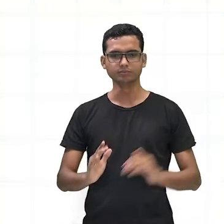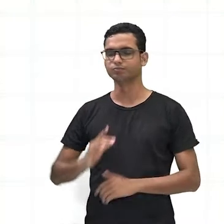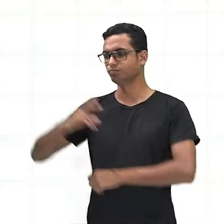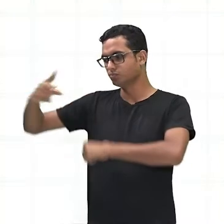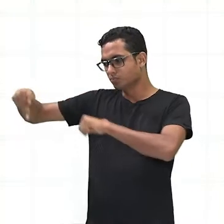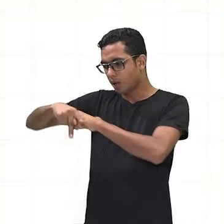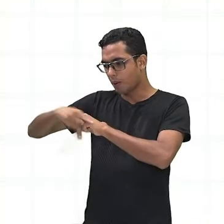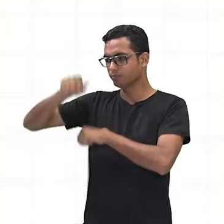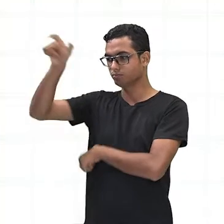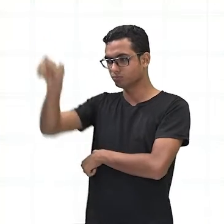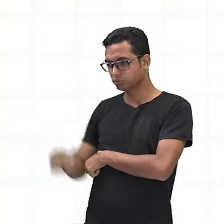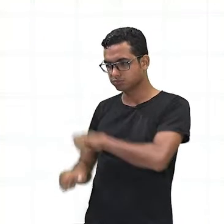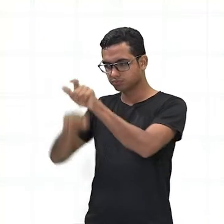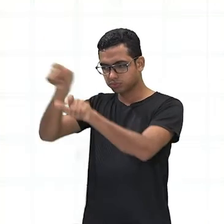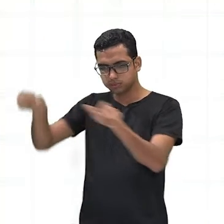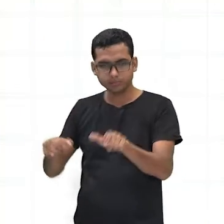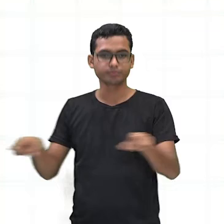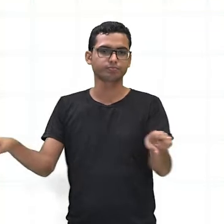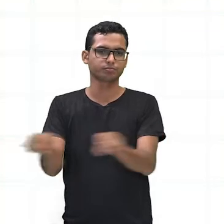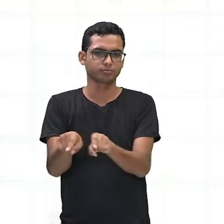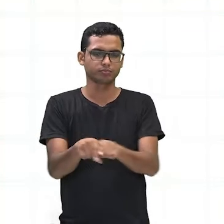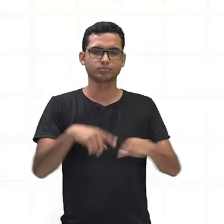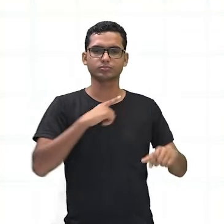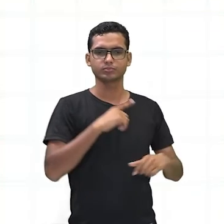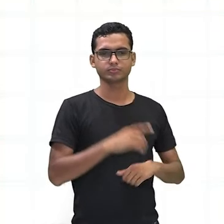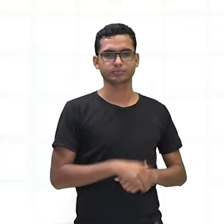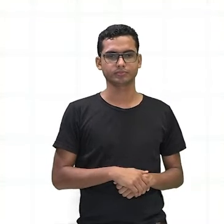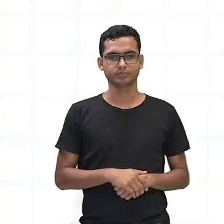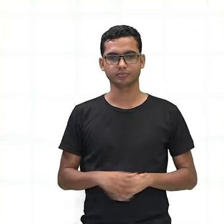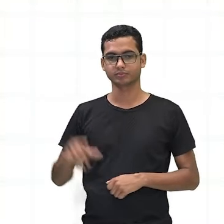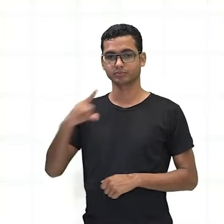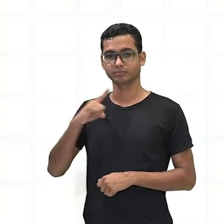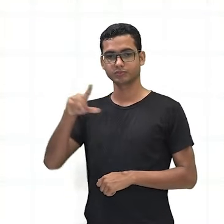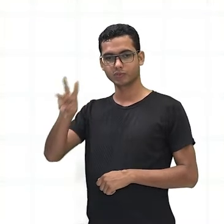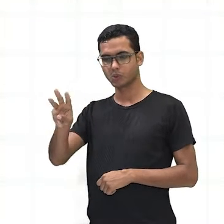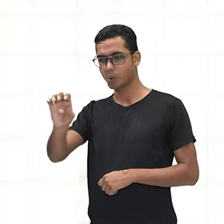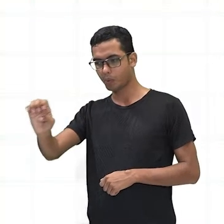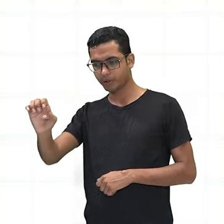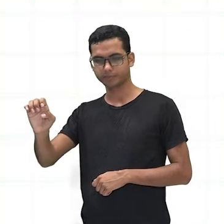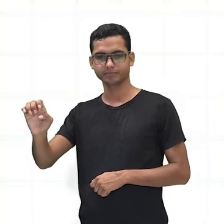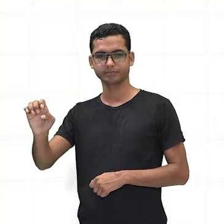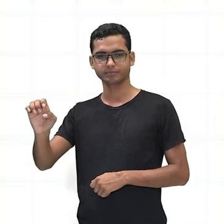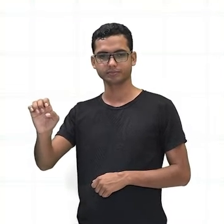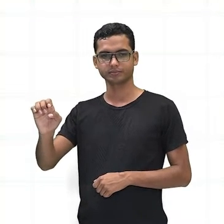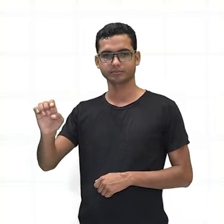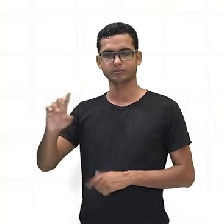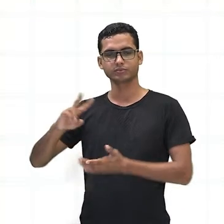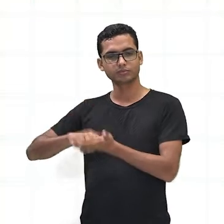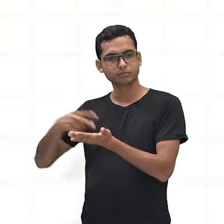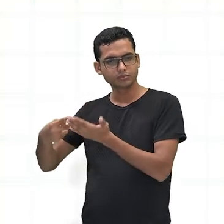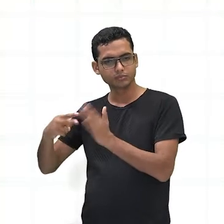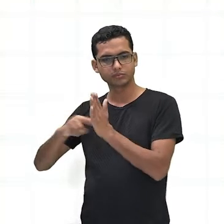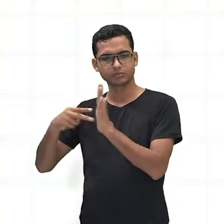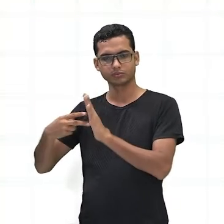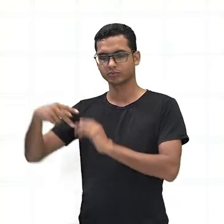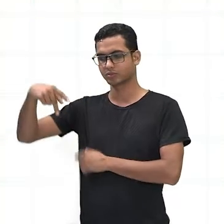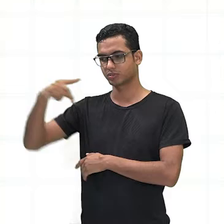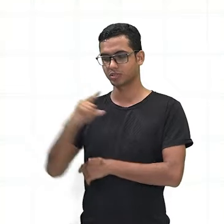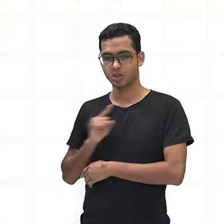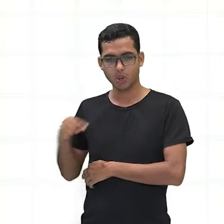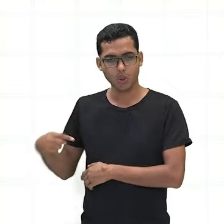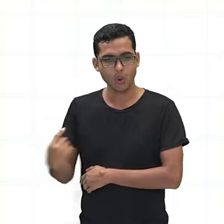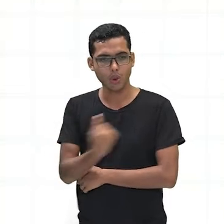pronomes com função de sujeito. Nós temos o we, nós, you, vocês, e o they,